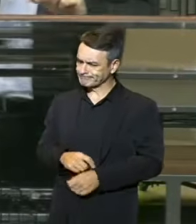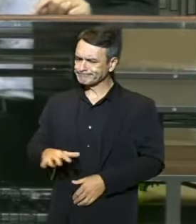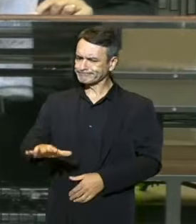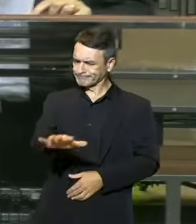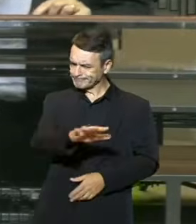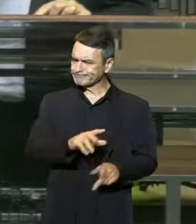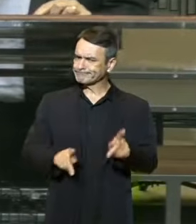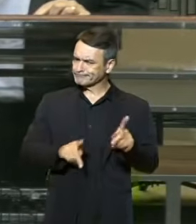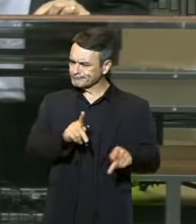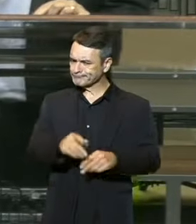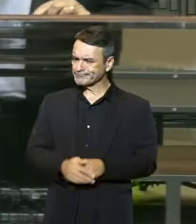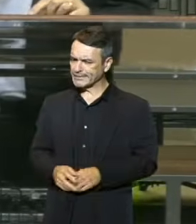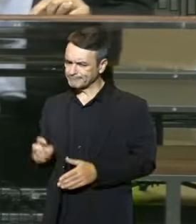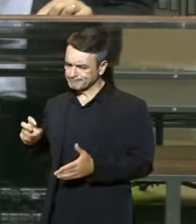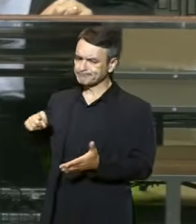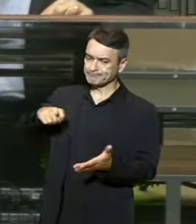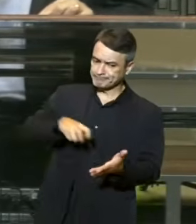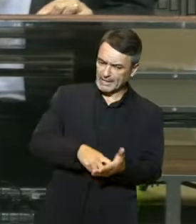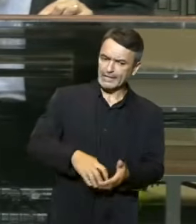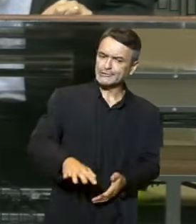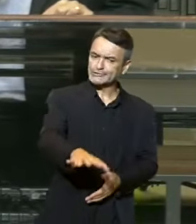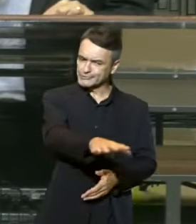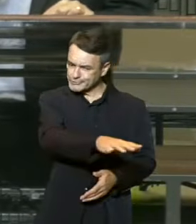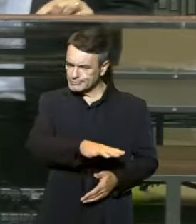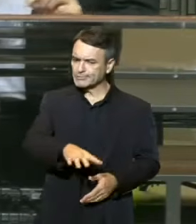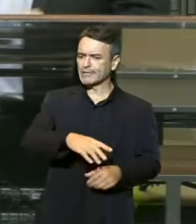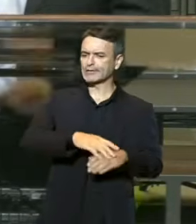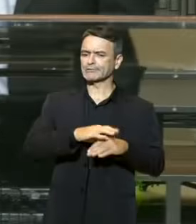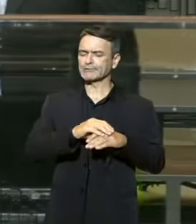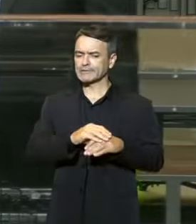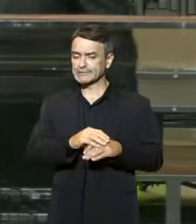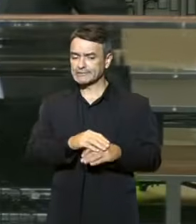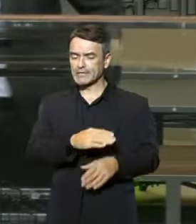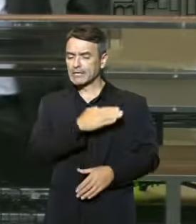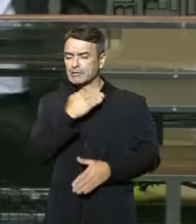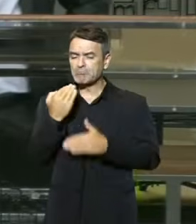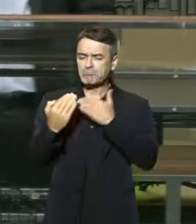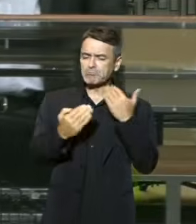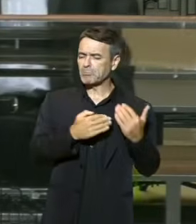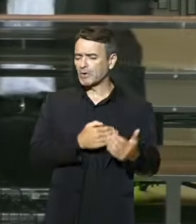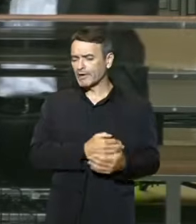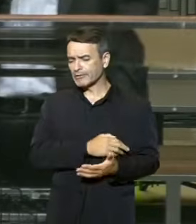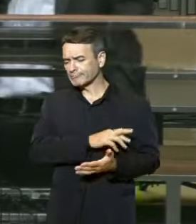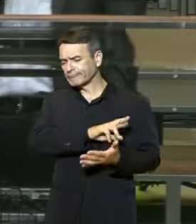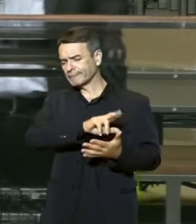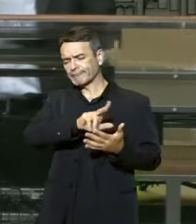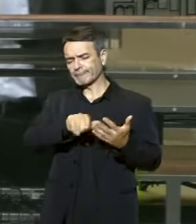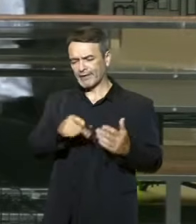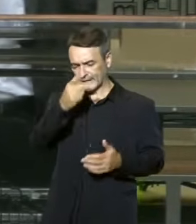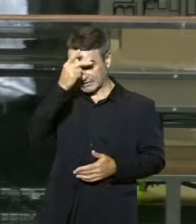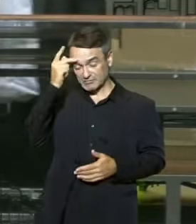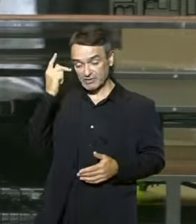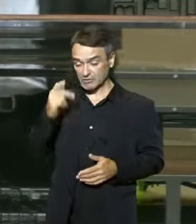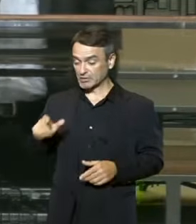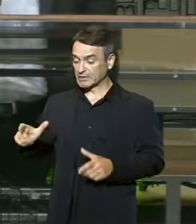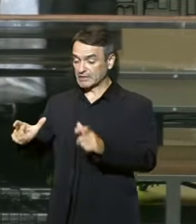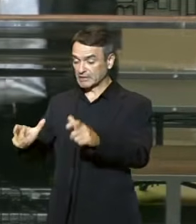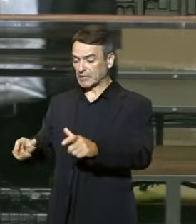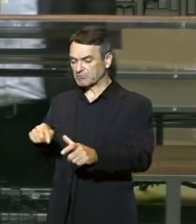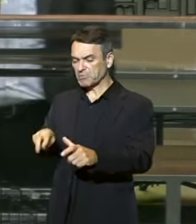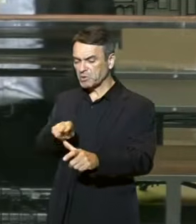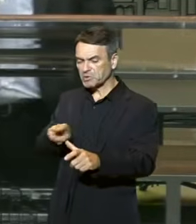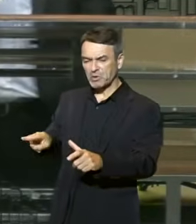terrível epidemia que matou muita gente. Por isso, puseram naquele lugar o nome de